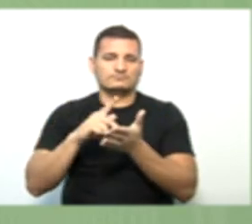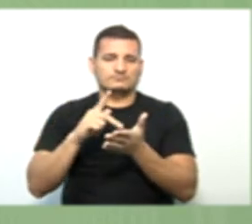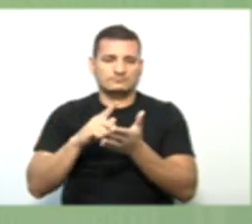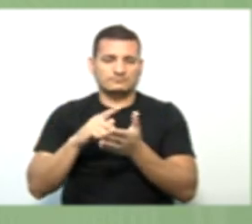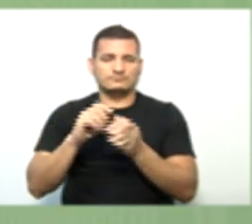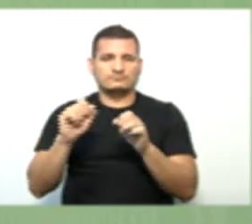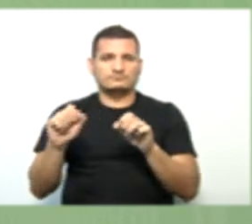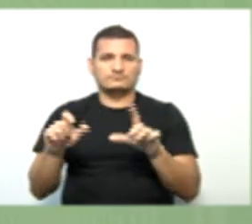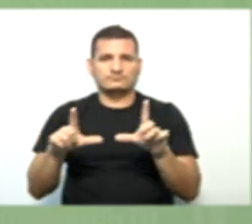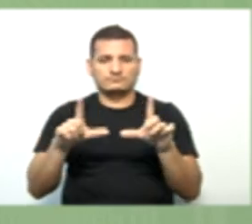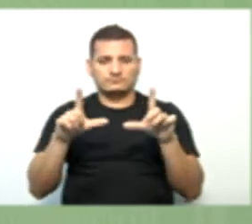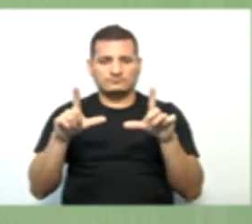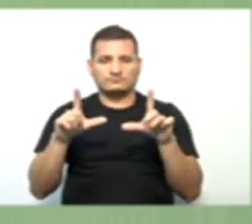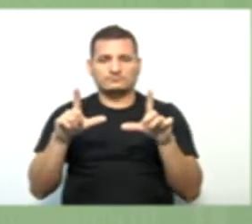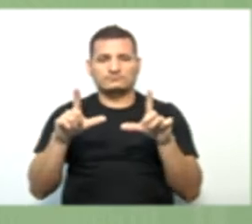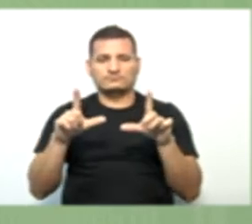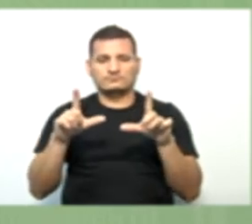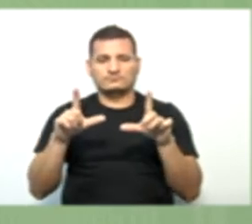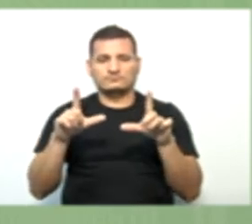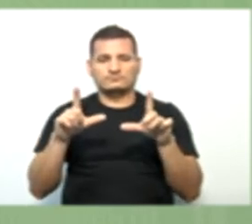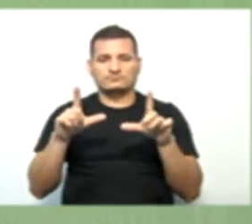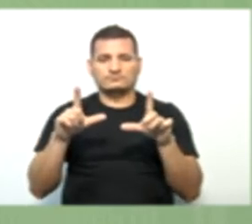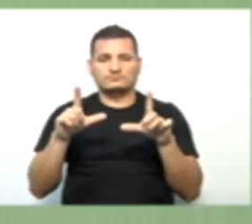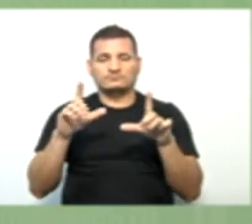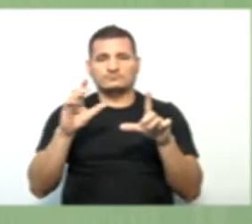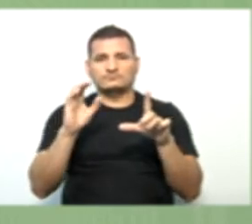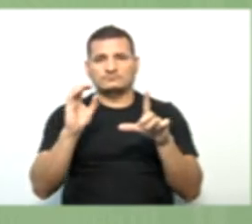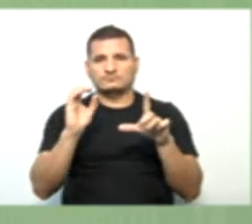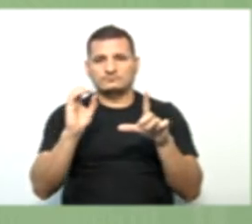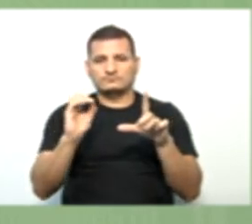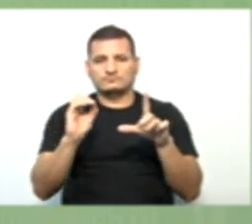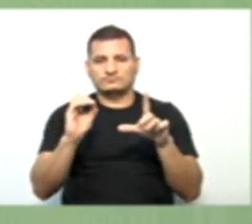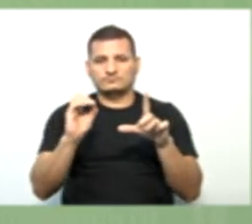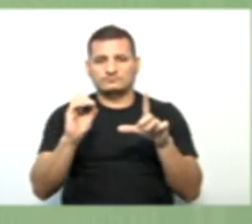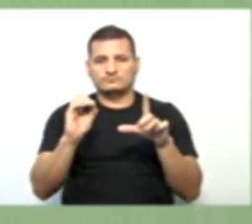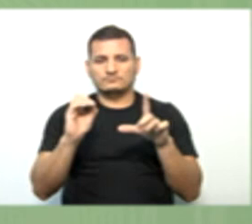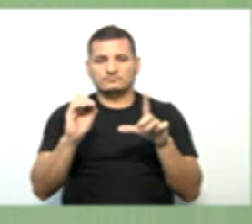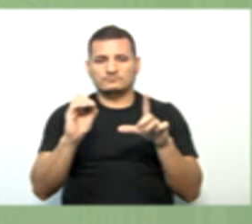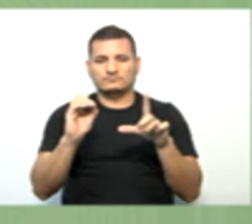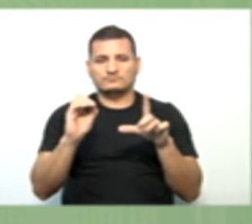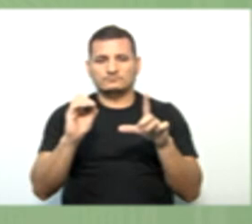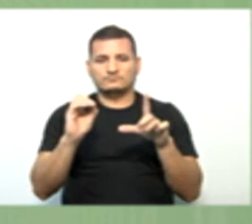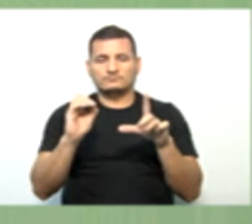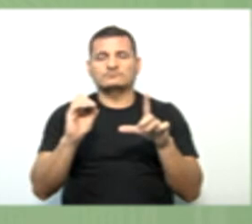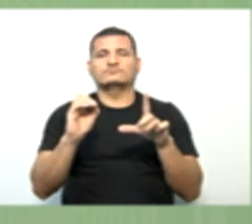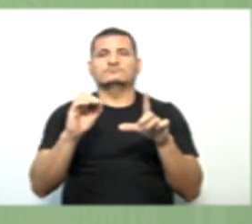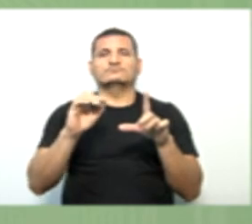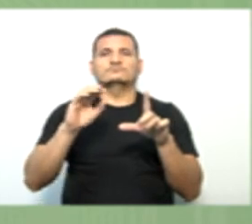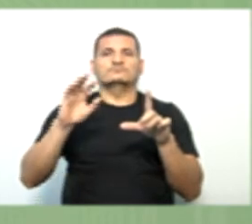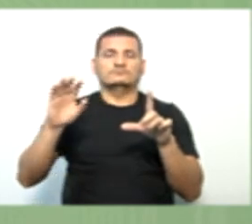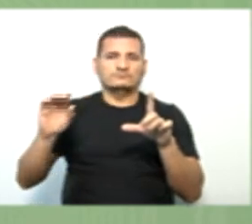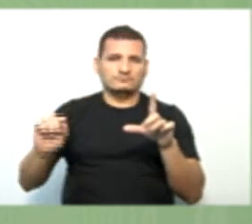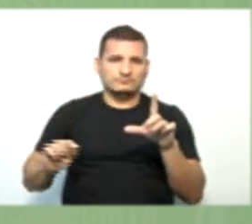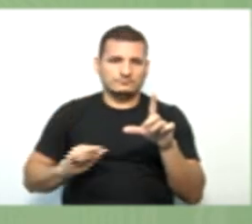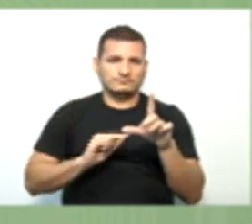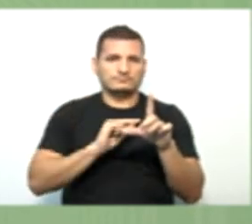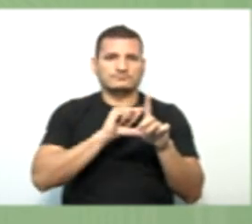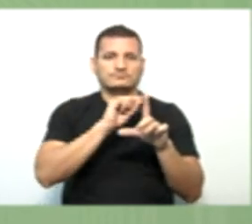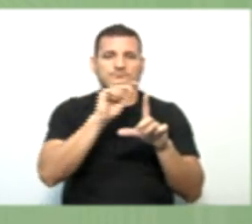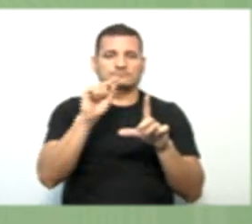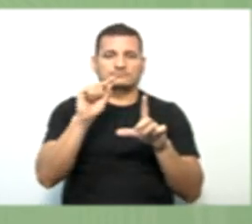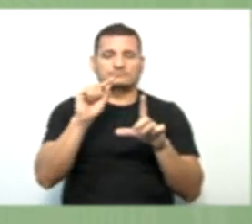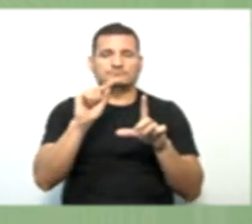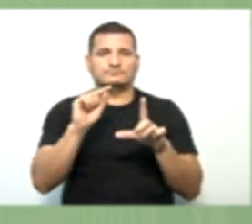imprime o i, que é 0, e incrementa o i de 1. Então, agora o i passa a ser 1. Aí ele